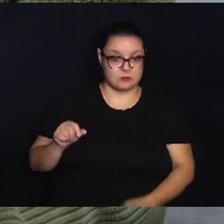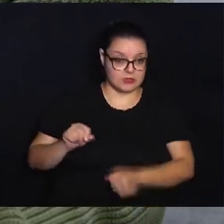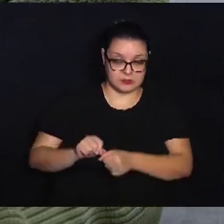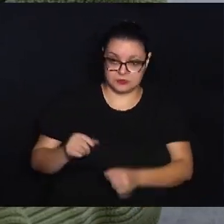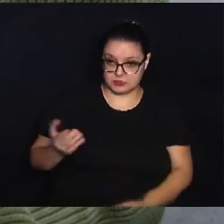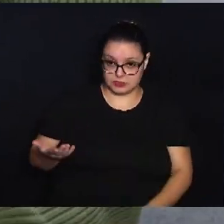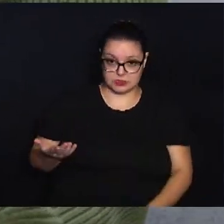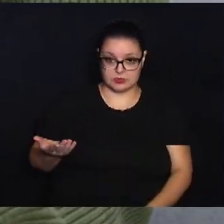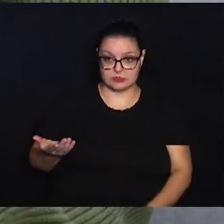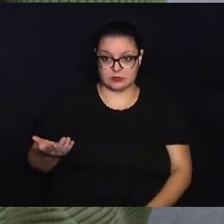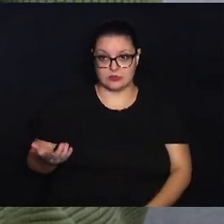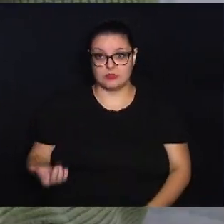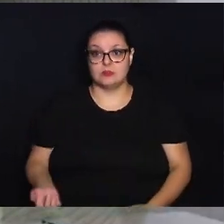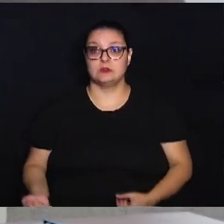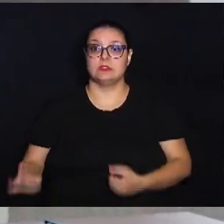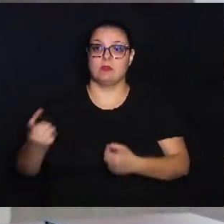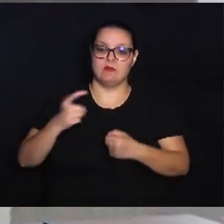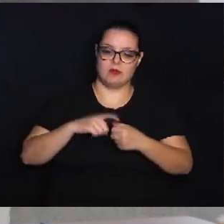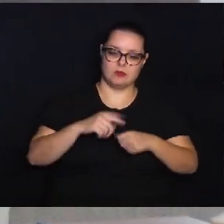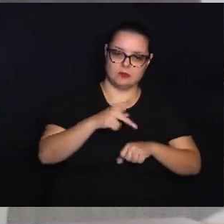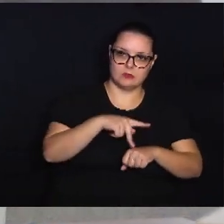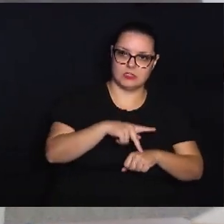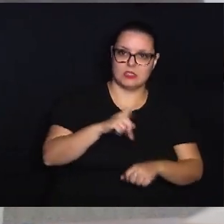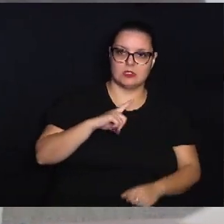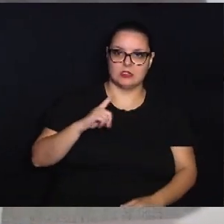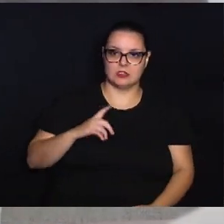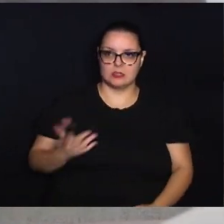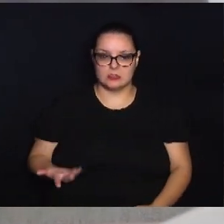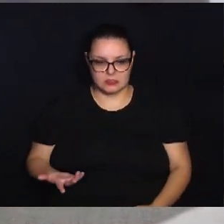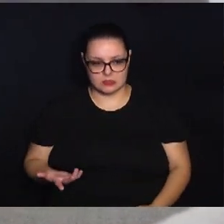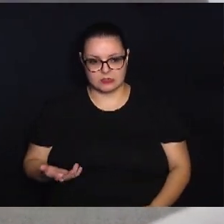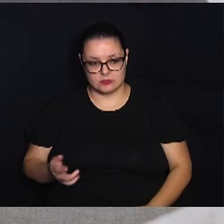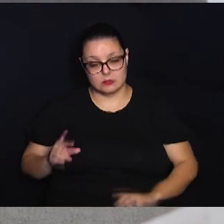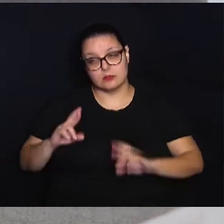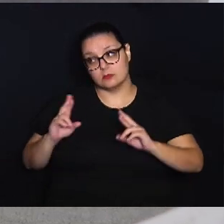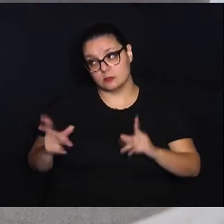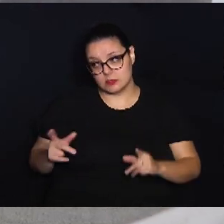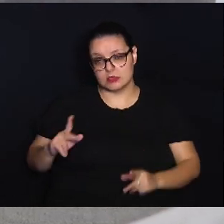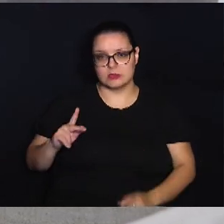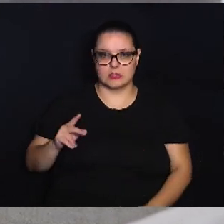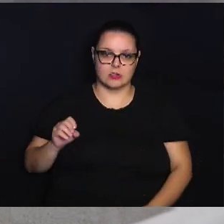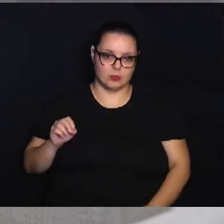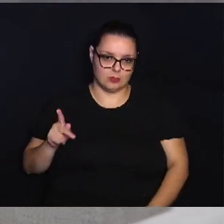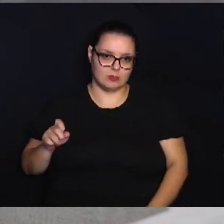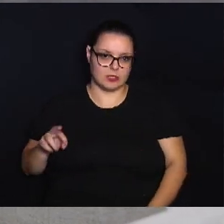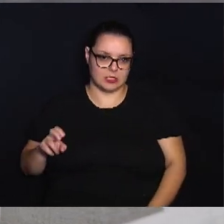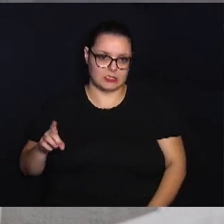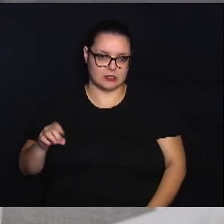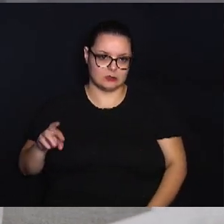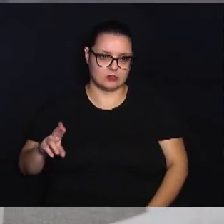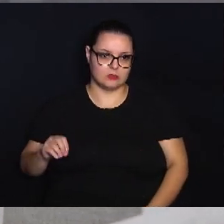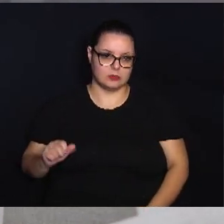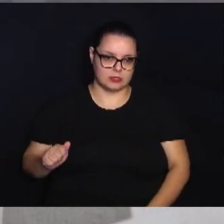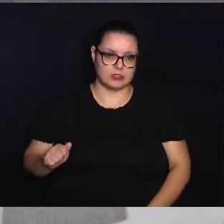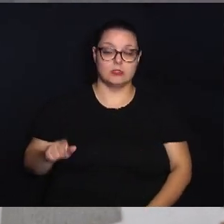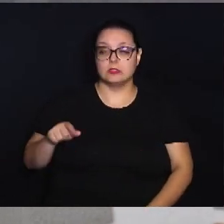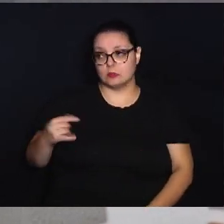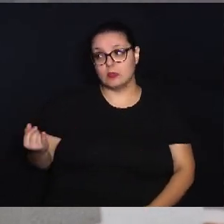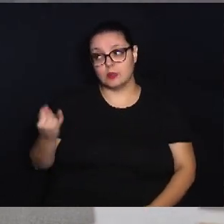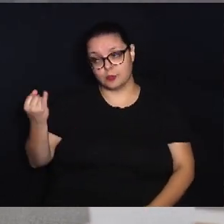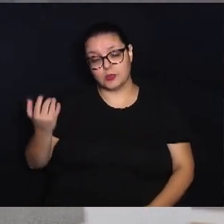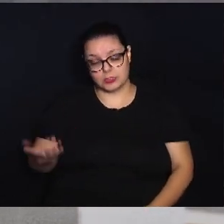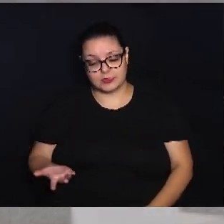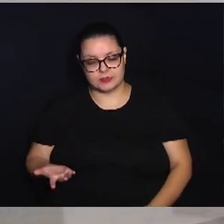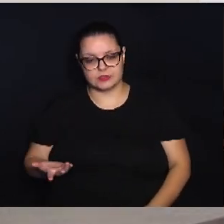não faz isso, você corre o risco de voltar para o país e você tomar uma invertida da sua operadora, né? Então esse planejamento também